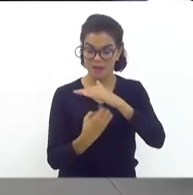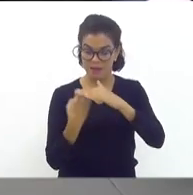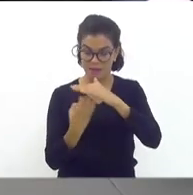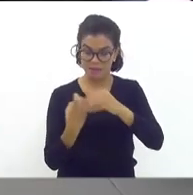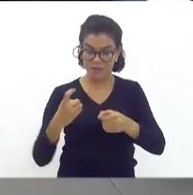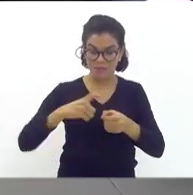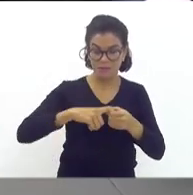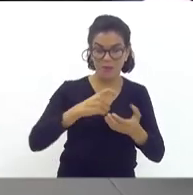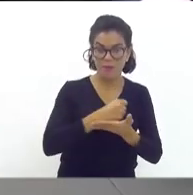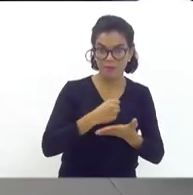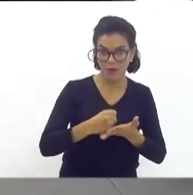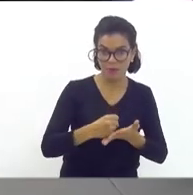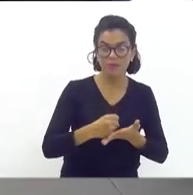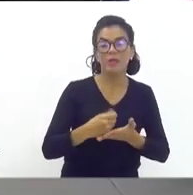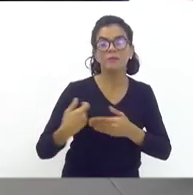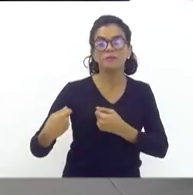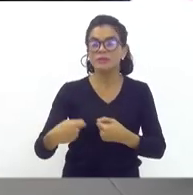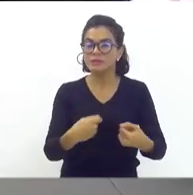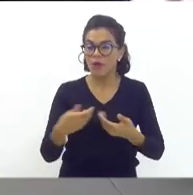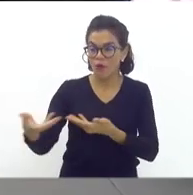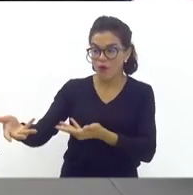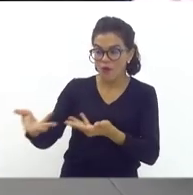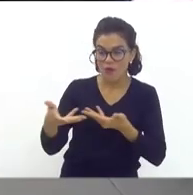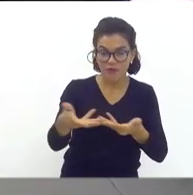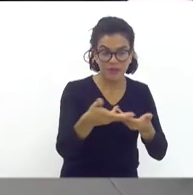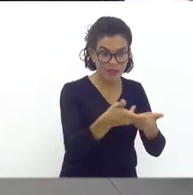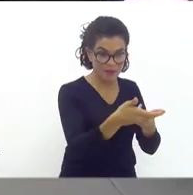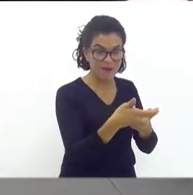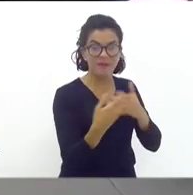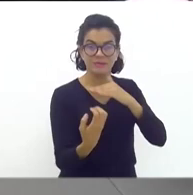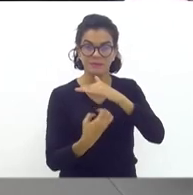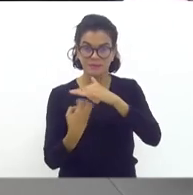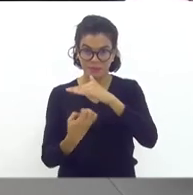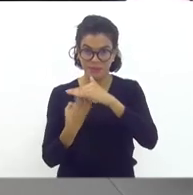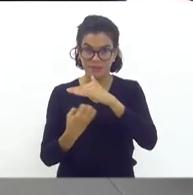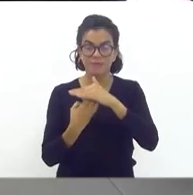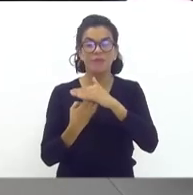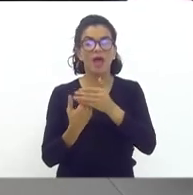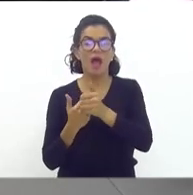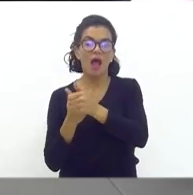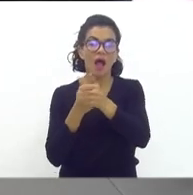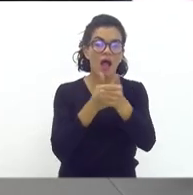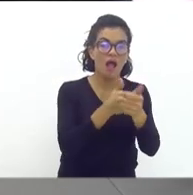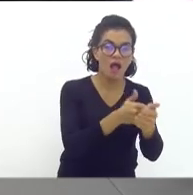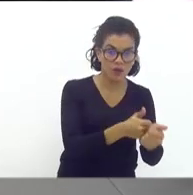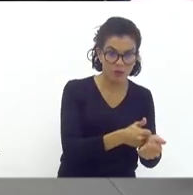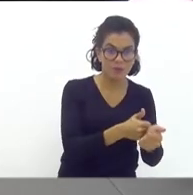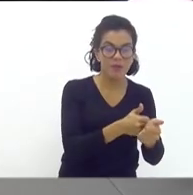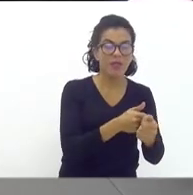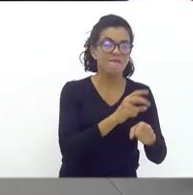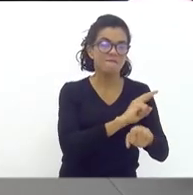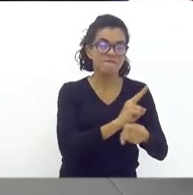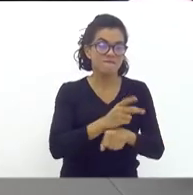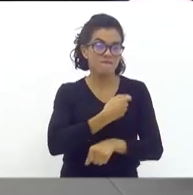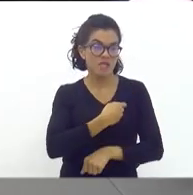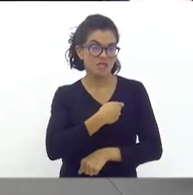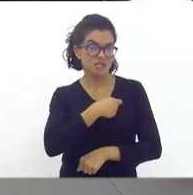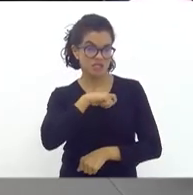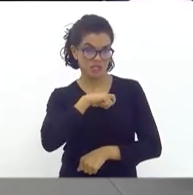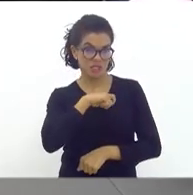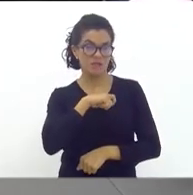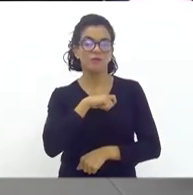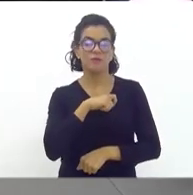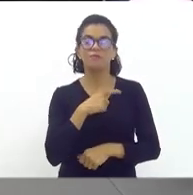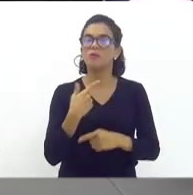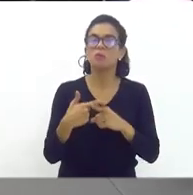as concessionárias deverão convidar a agência reguladora acompanhar todas as fiscalizações realizadas